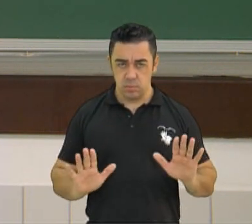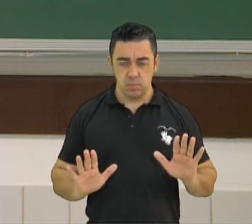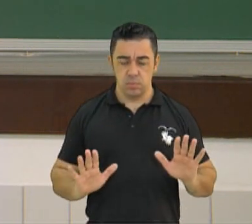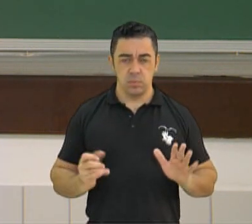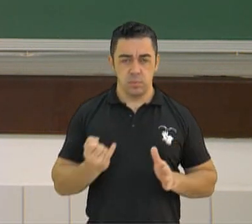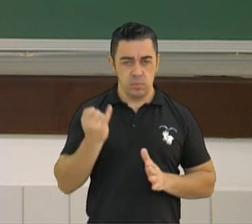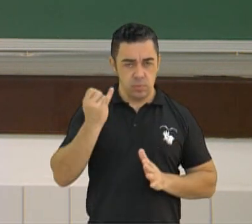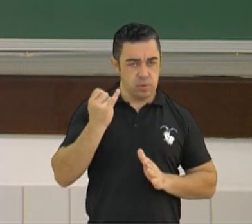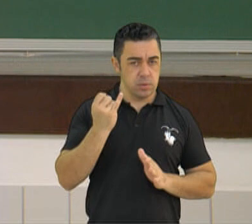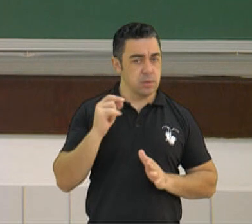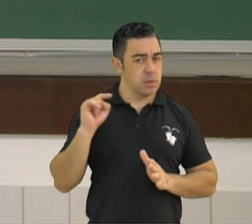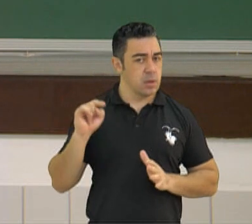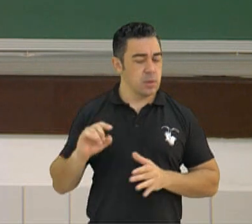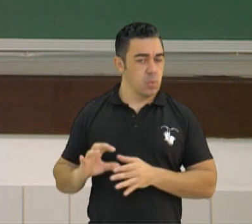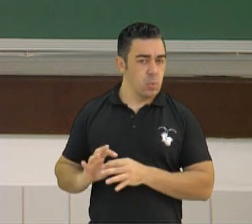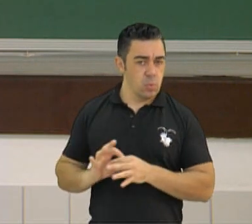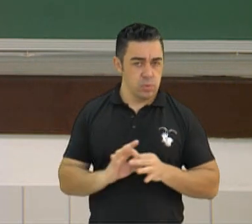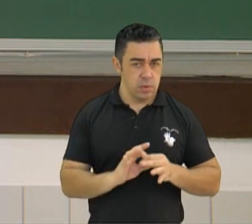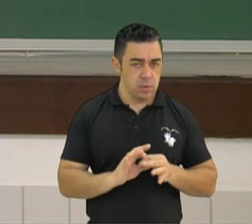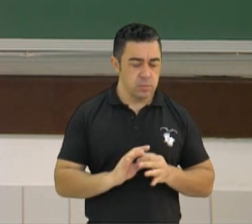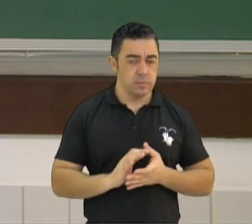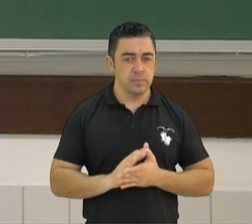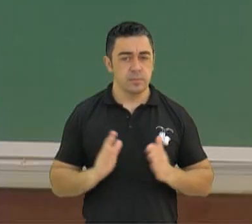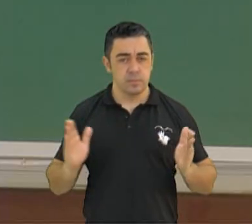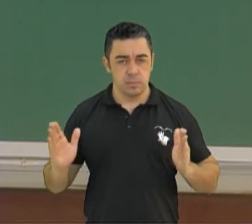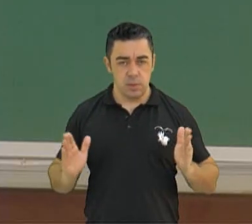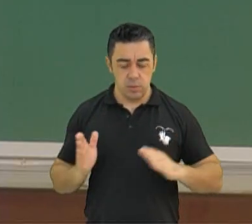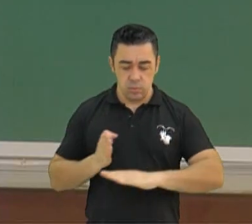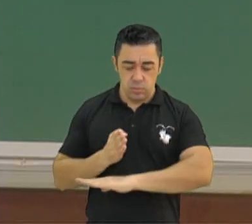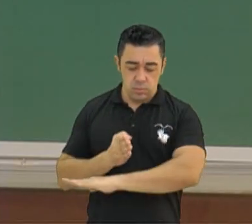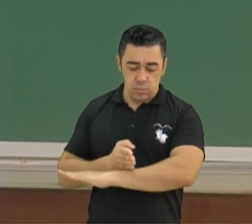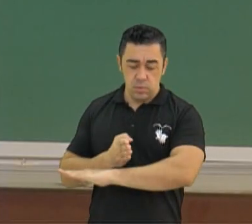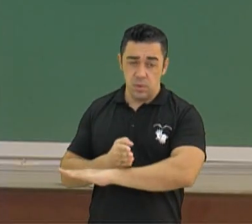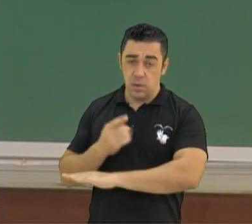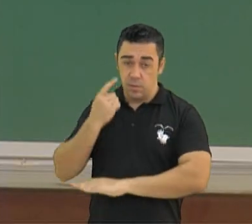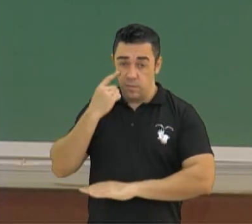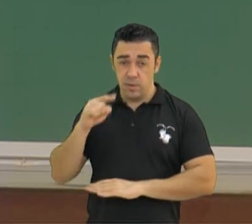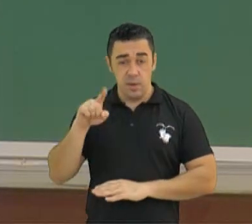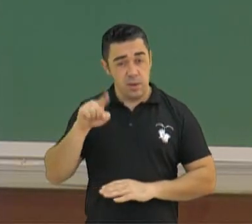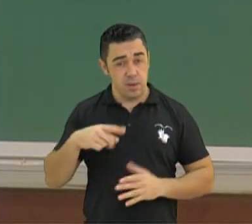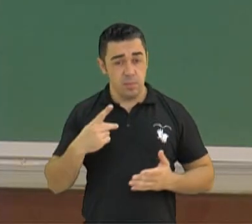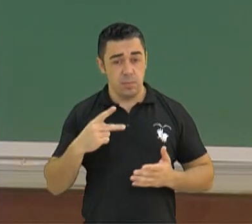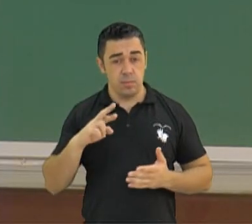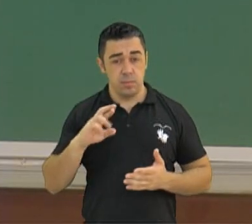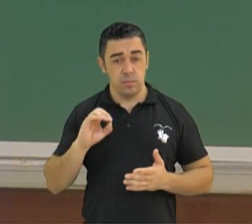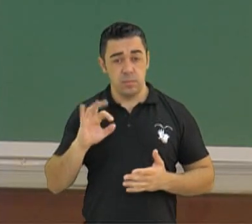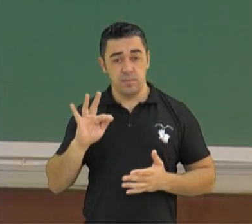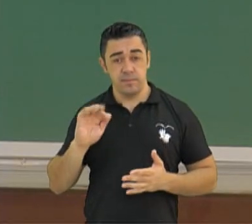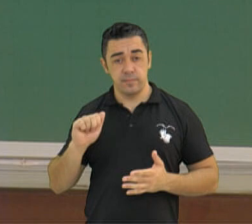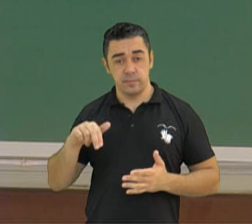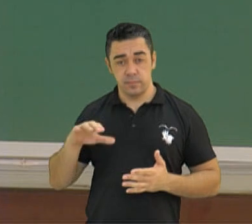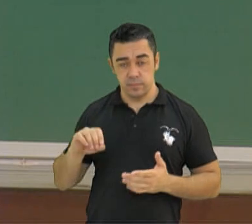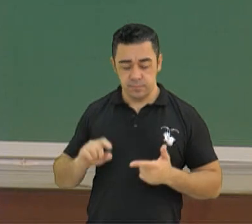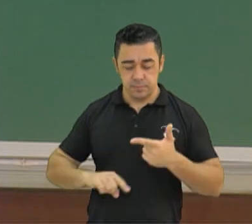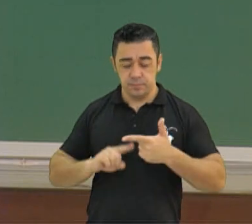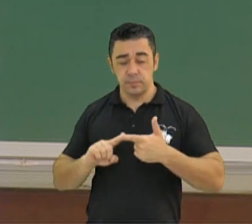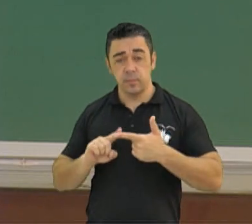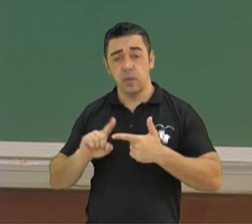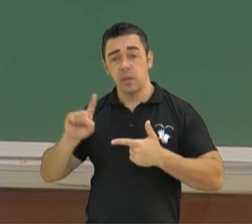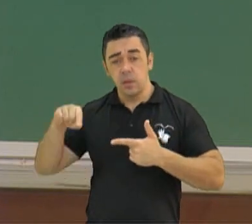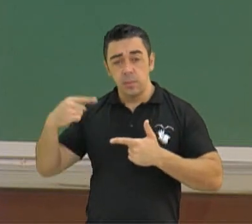contexto daquele momento histórico. Ele era visto como algo profano. Depois, no